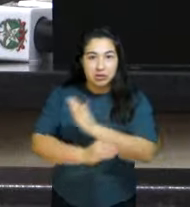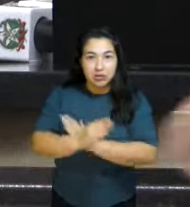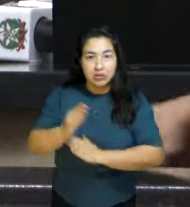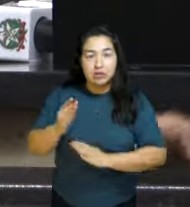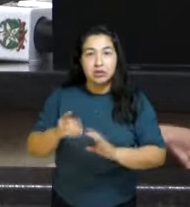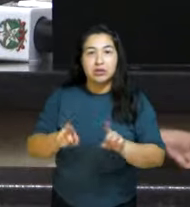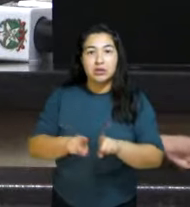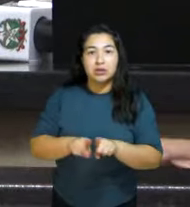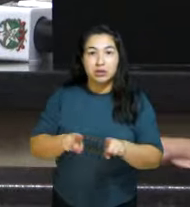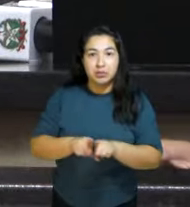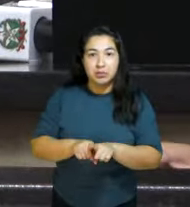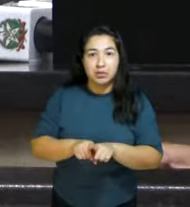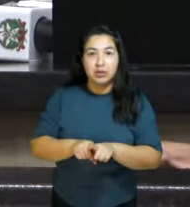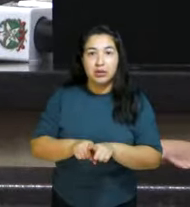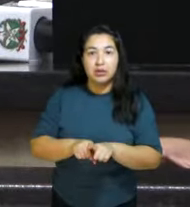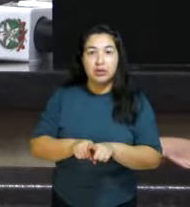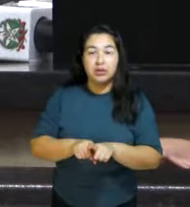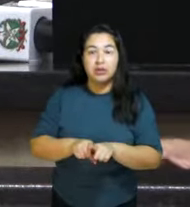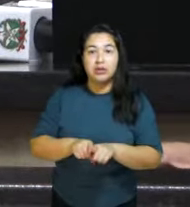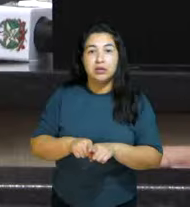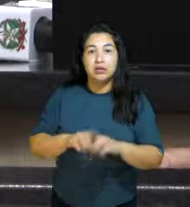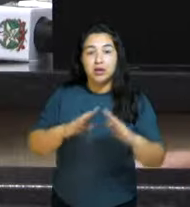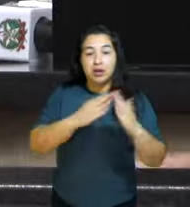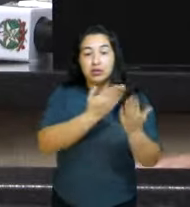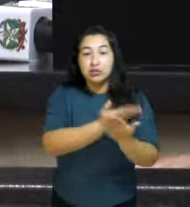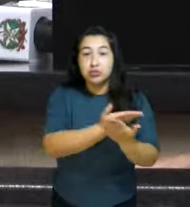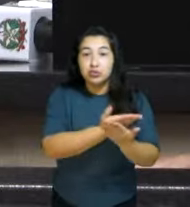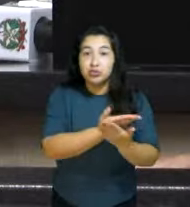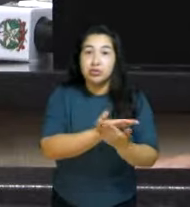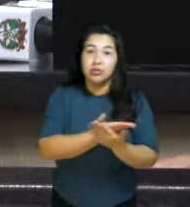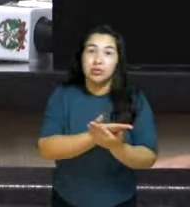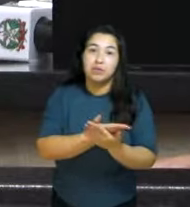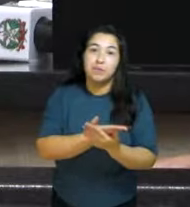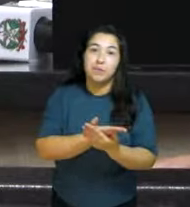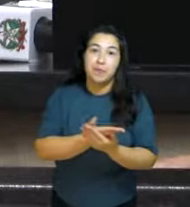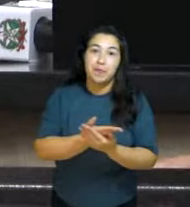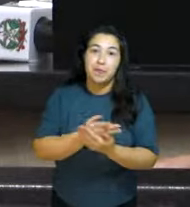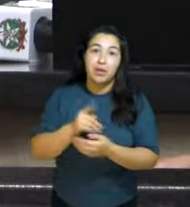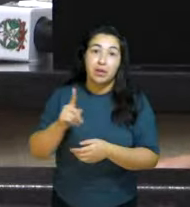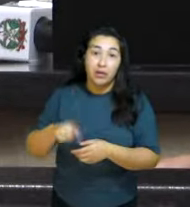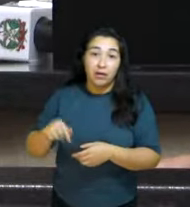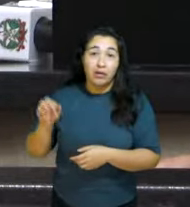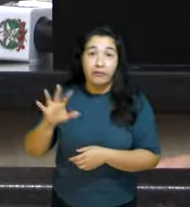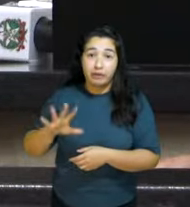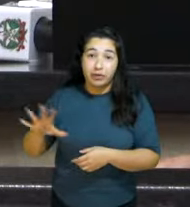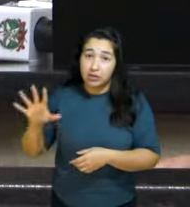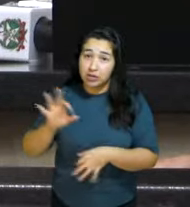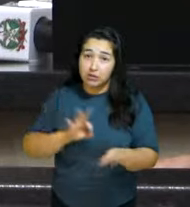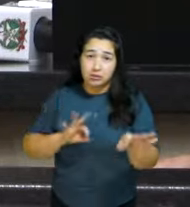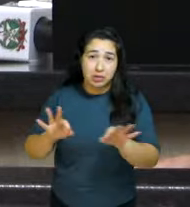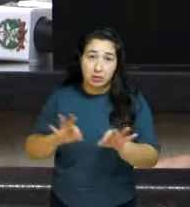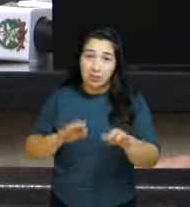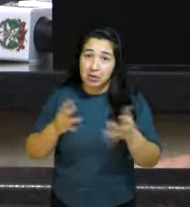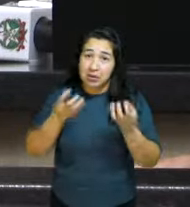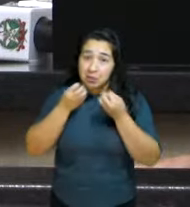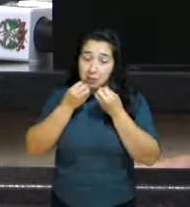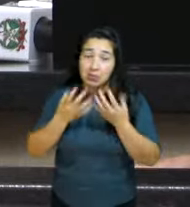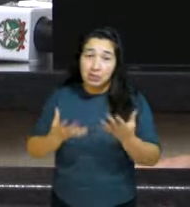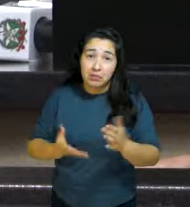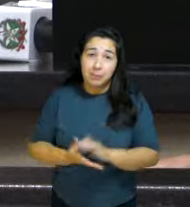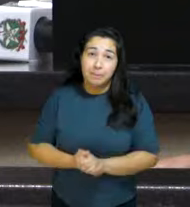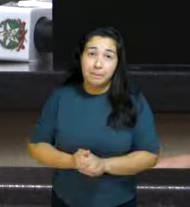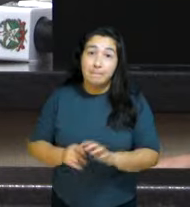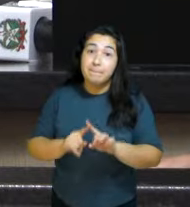Escolar, exatamente a complementação daquilo que as federações fazem e fazem muito bem. Mas há